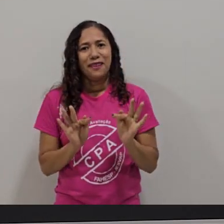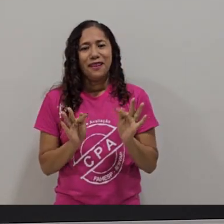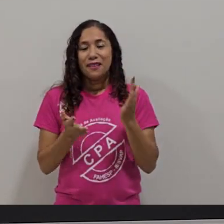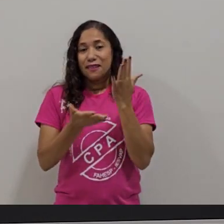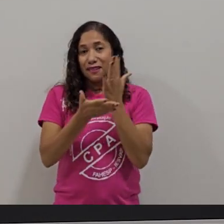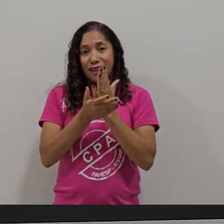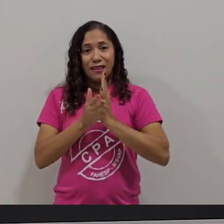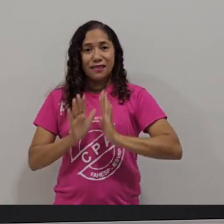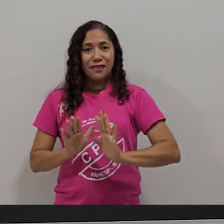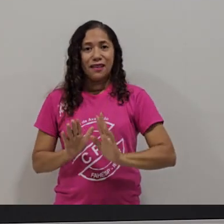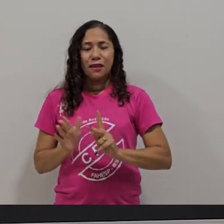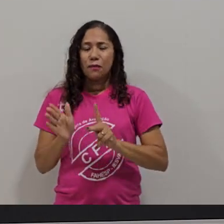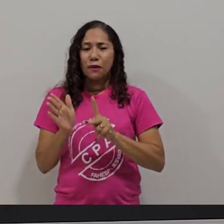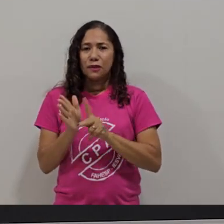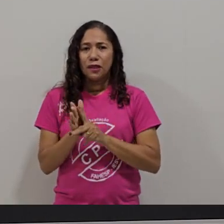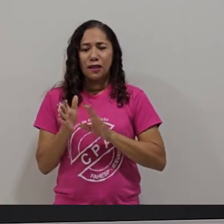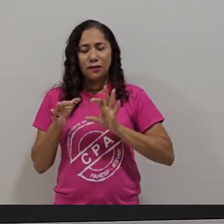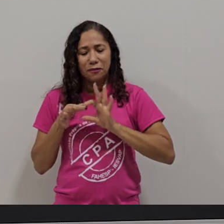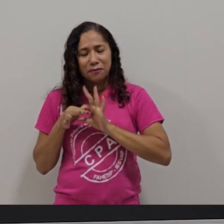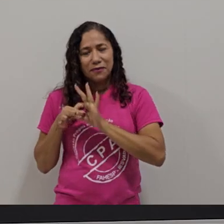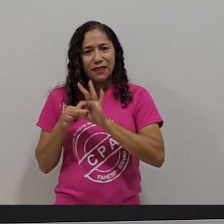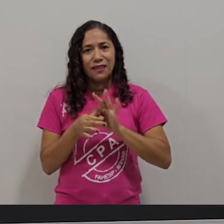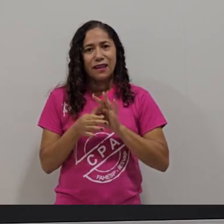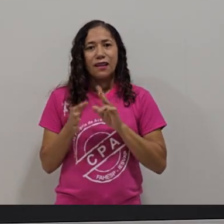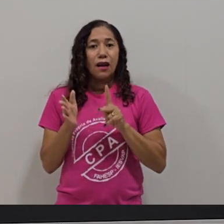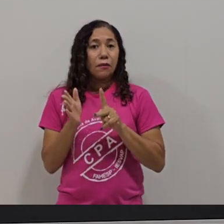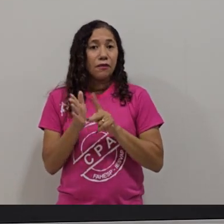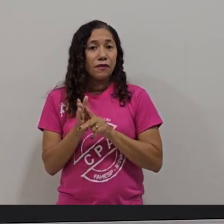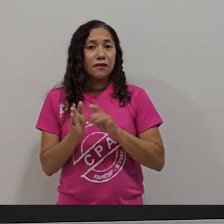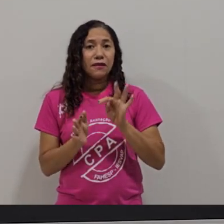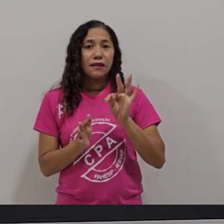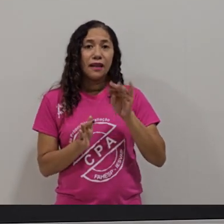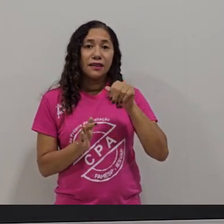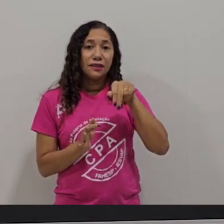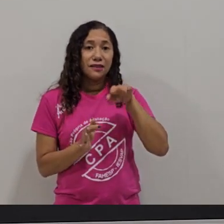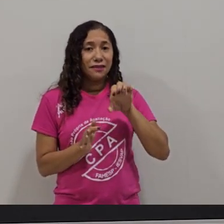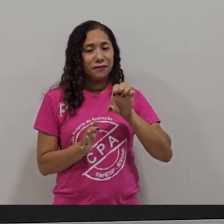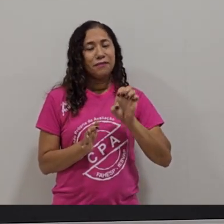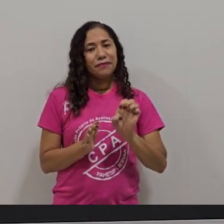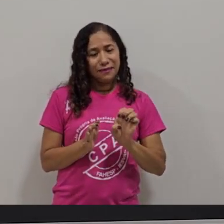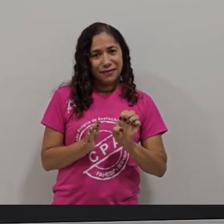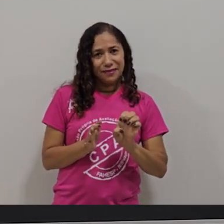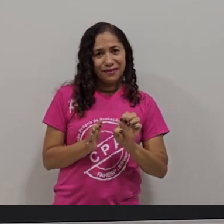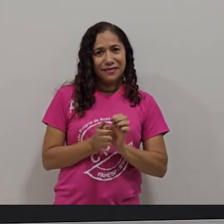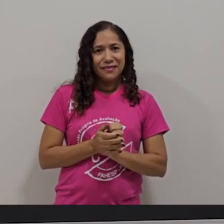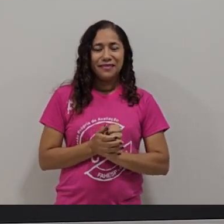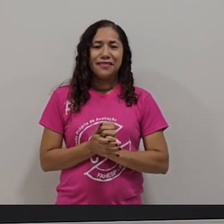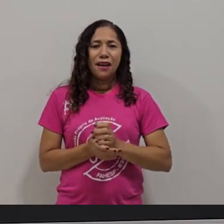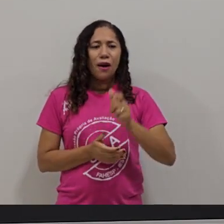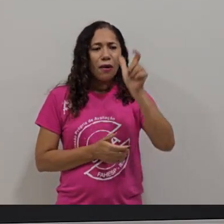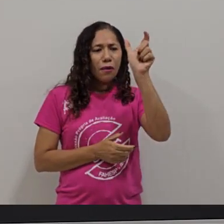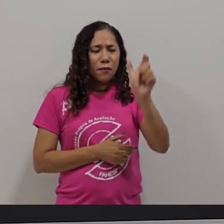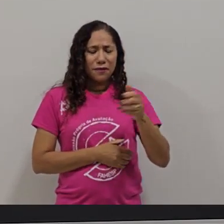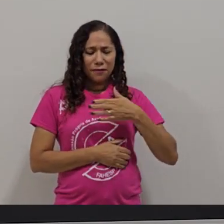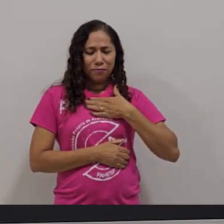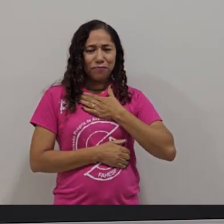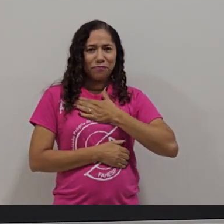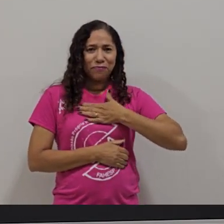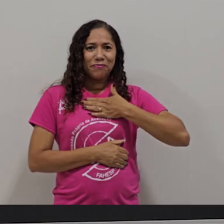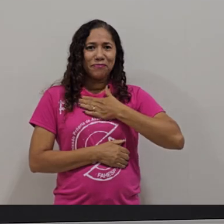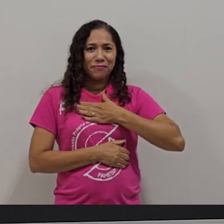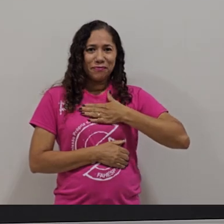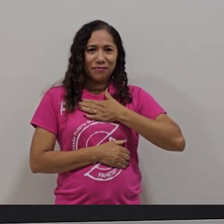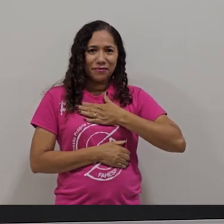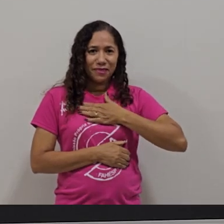encerrando o projeto integrador com esse projeto, com a professora Tatiana, que é alguém que a gente gosta